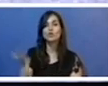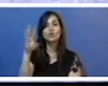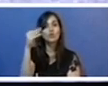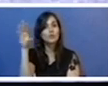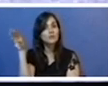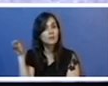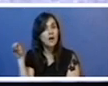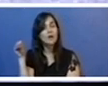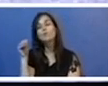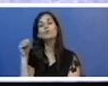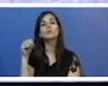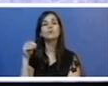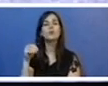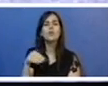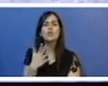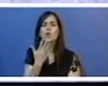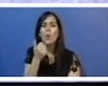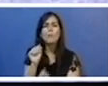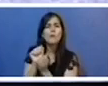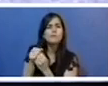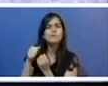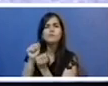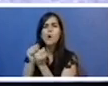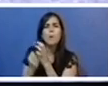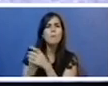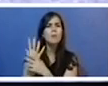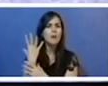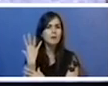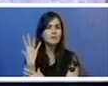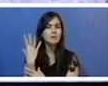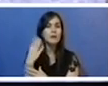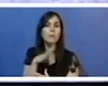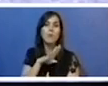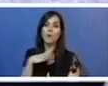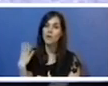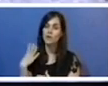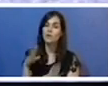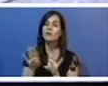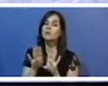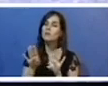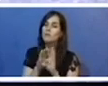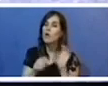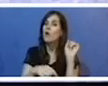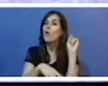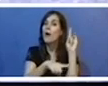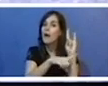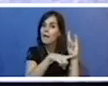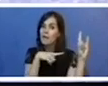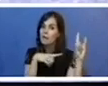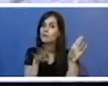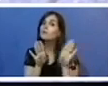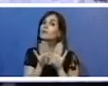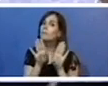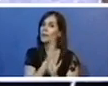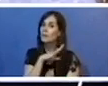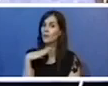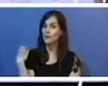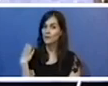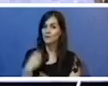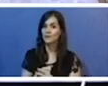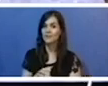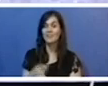morreu. Dinossauros carnívoros que alimentavam-se a partir dos herbívoros também morreram. E animais pequenos, como esses mamíferos, foram